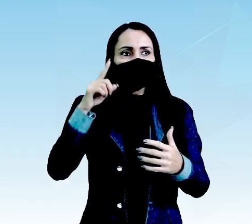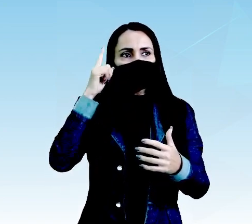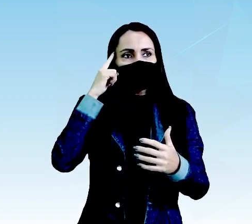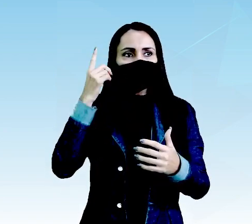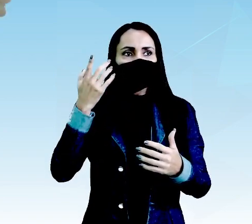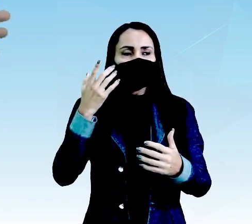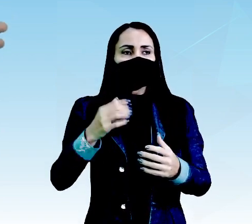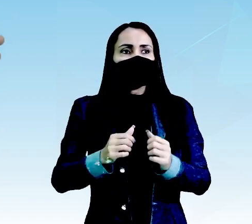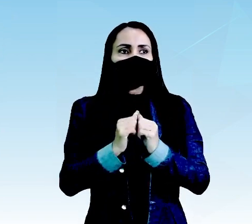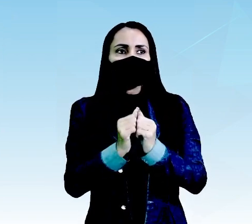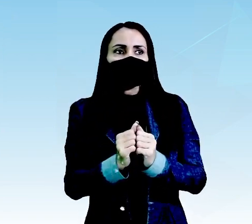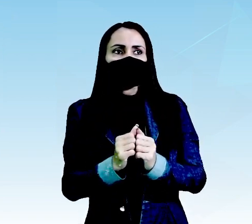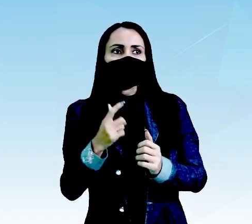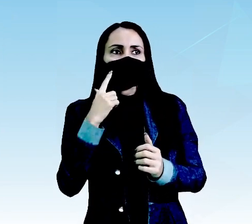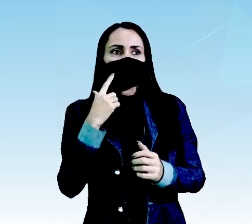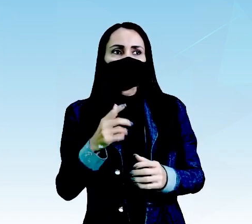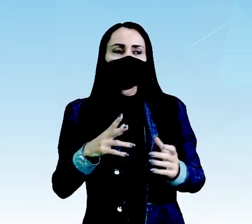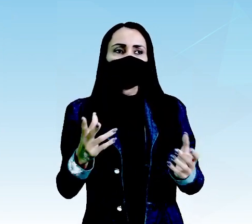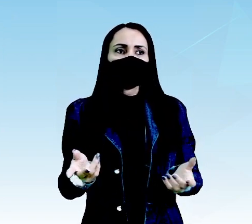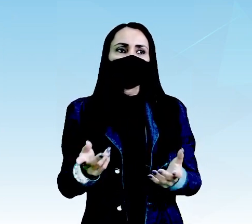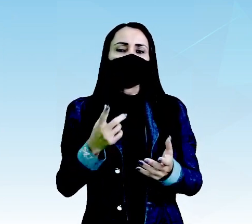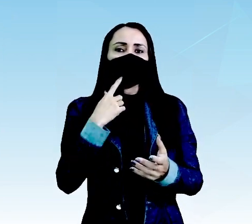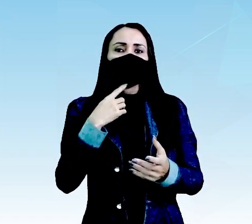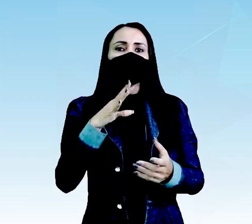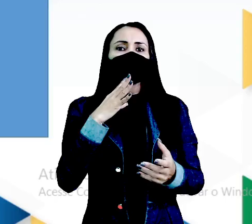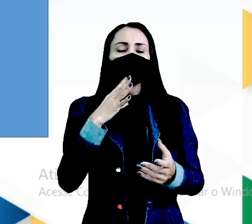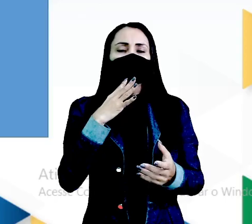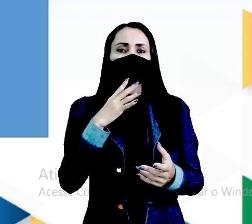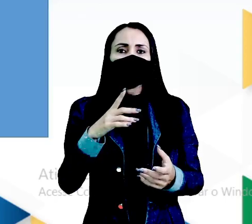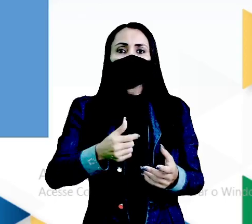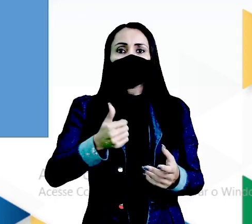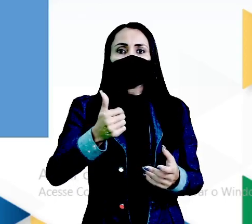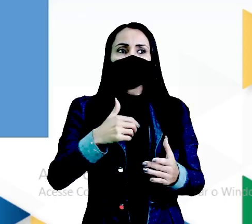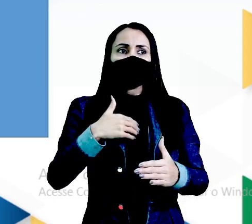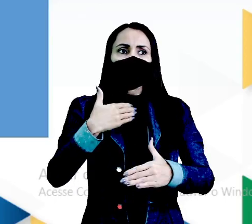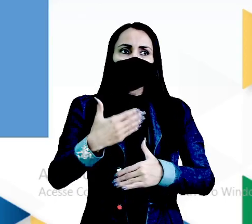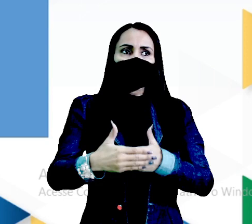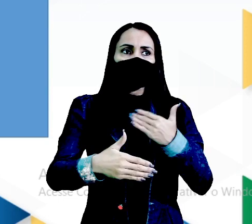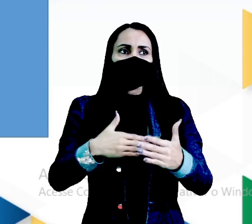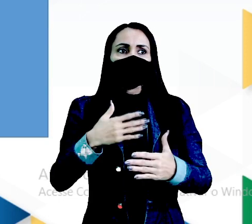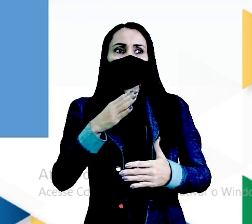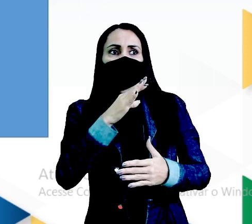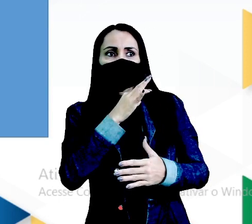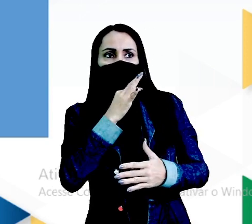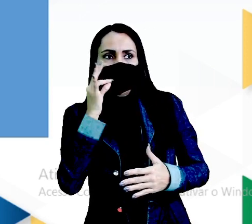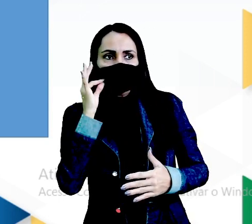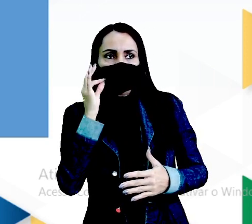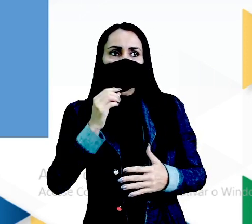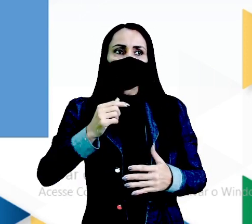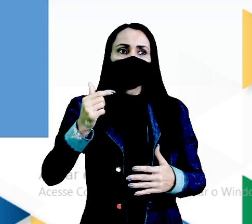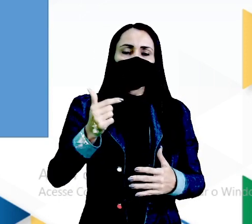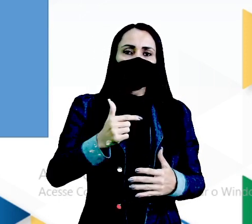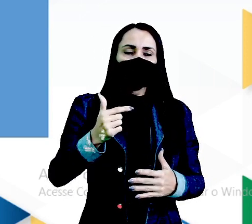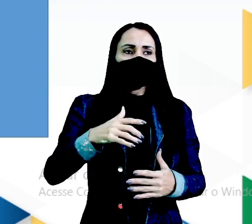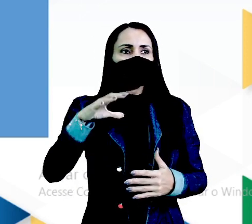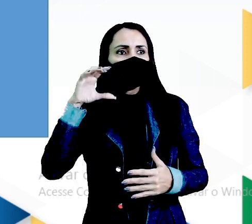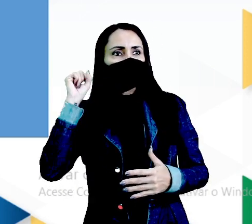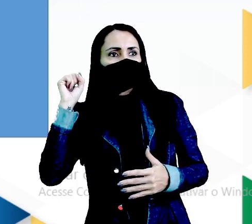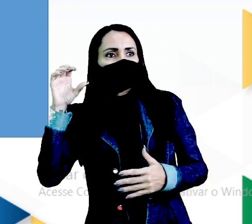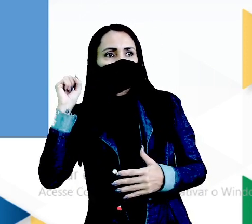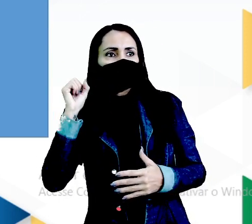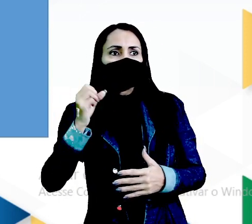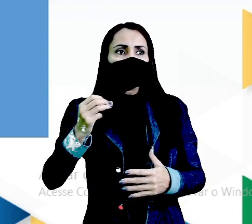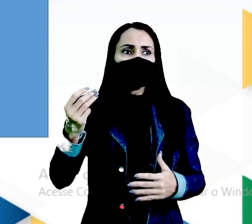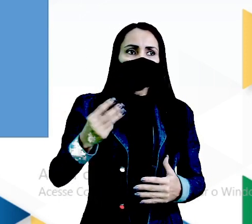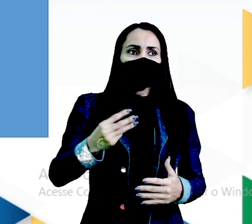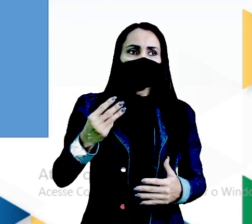comigo. Na procura de conhecimentos, o primeiro passo é o silêncio. O segundo, ouvir. O